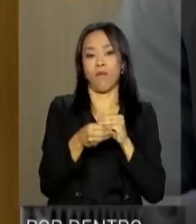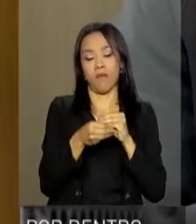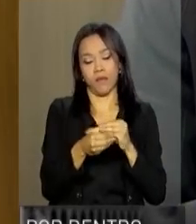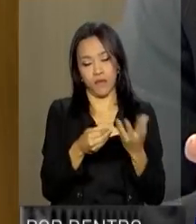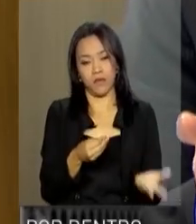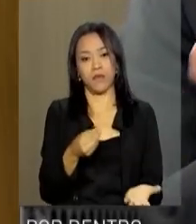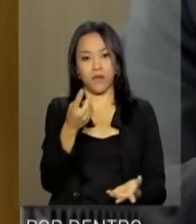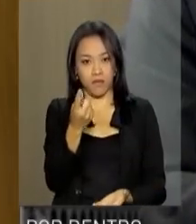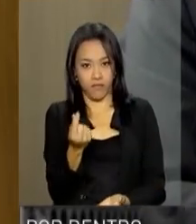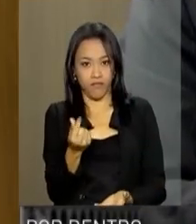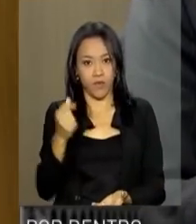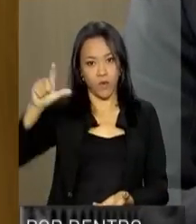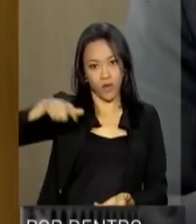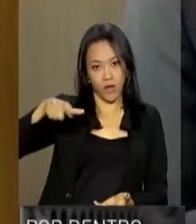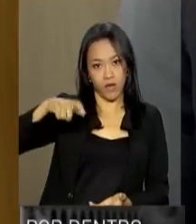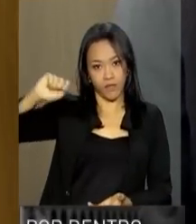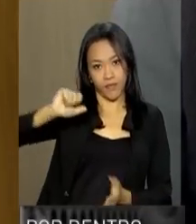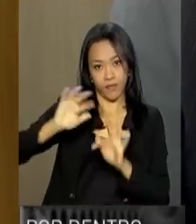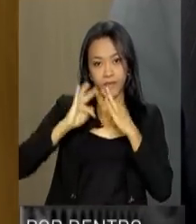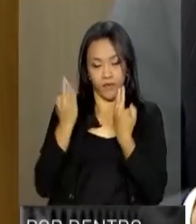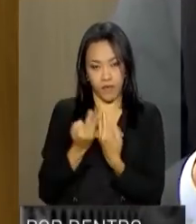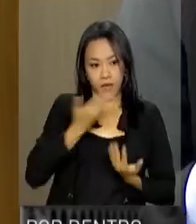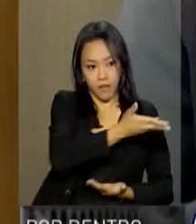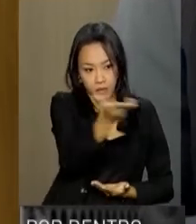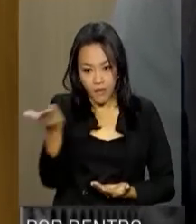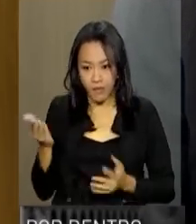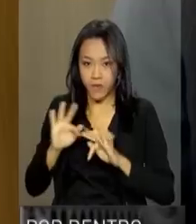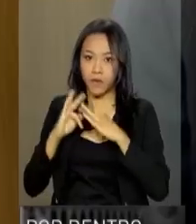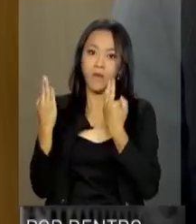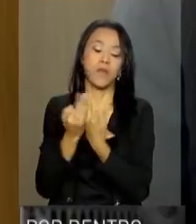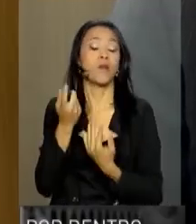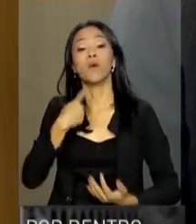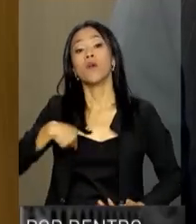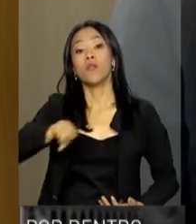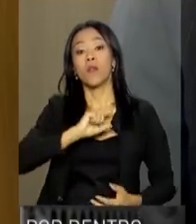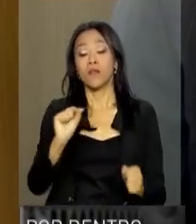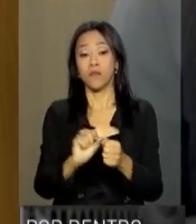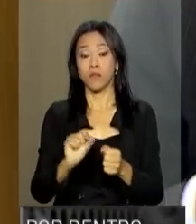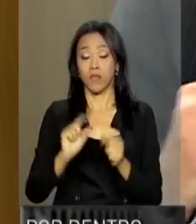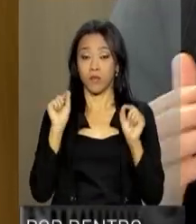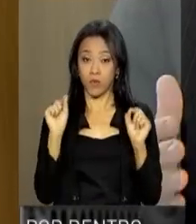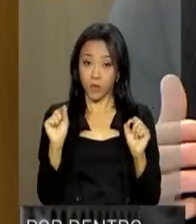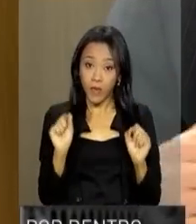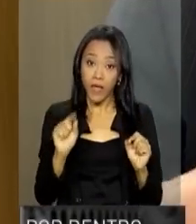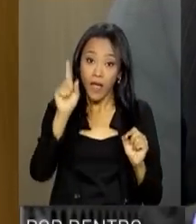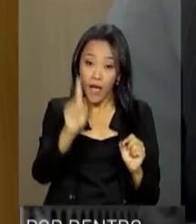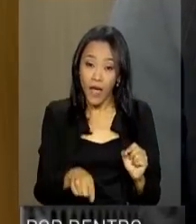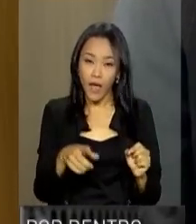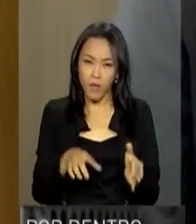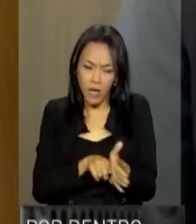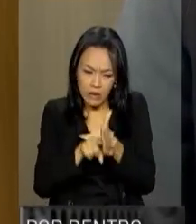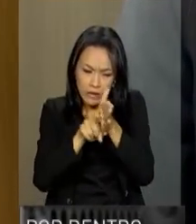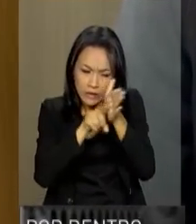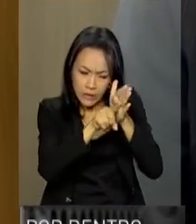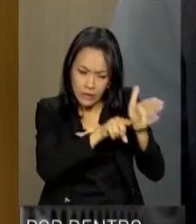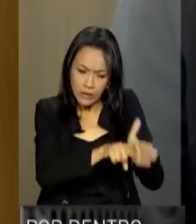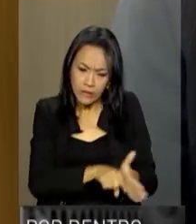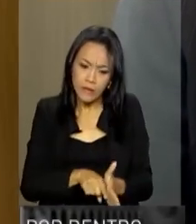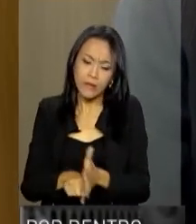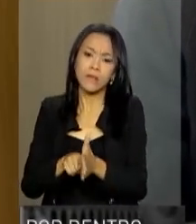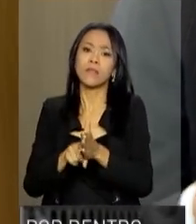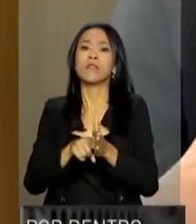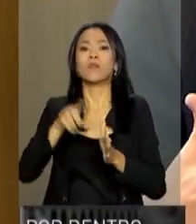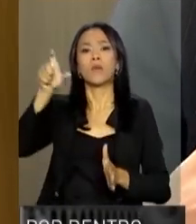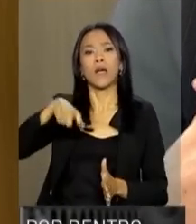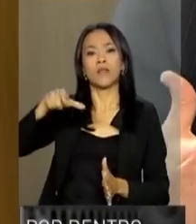necessária para essas famílias o que nós fizemos foi um grande presente fino no bolso a ilha porque é